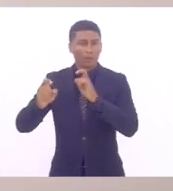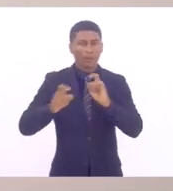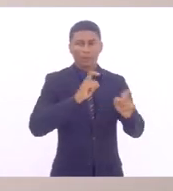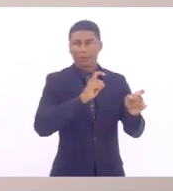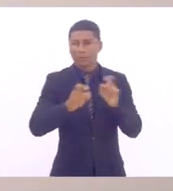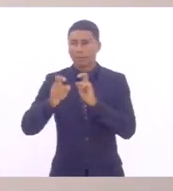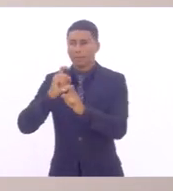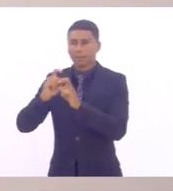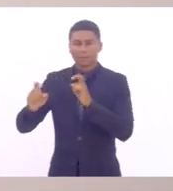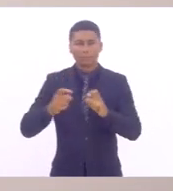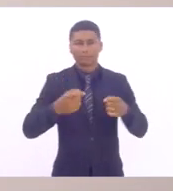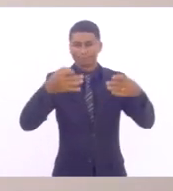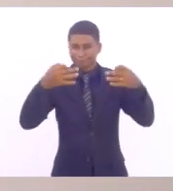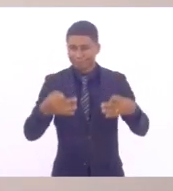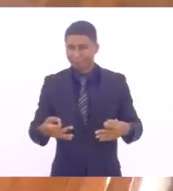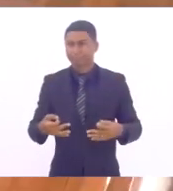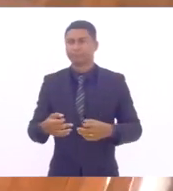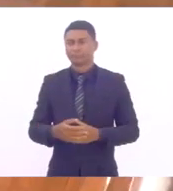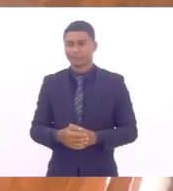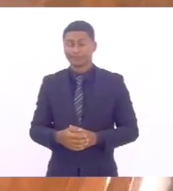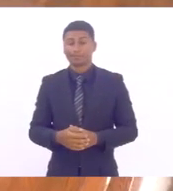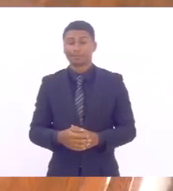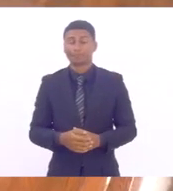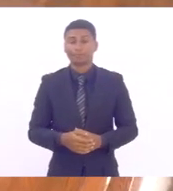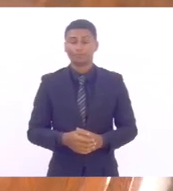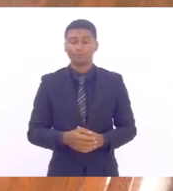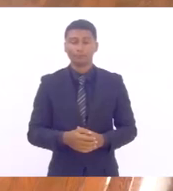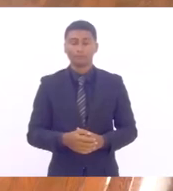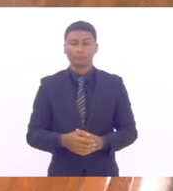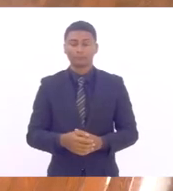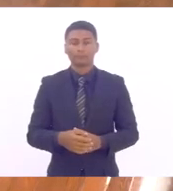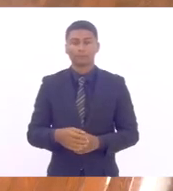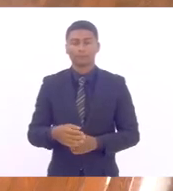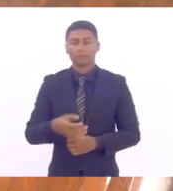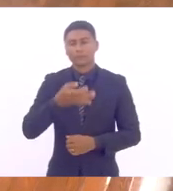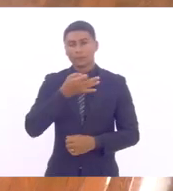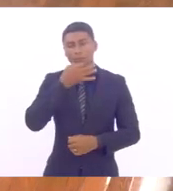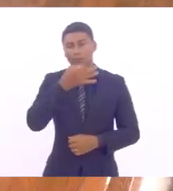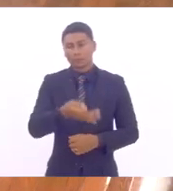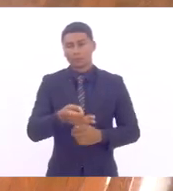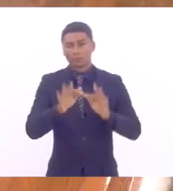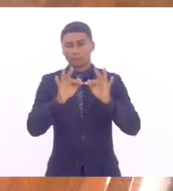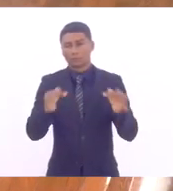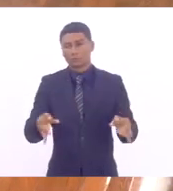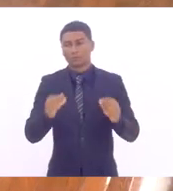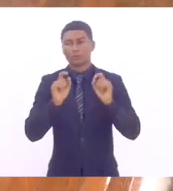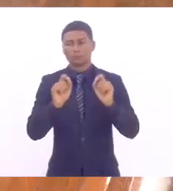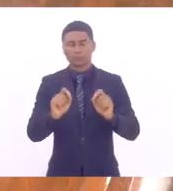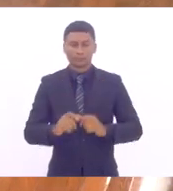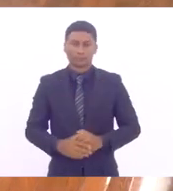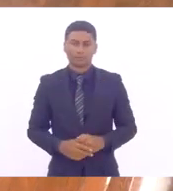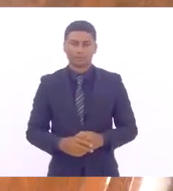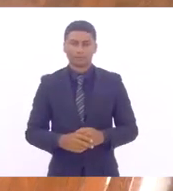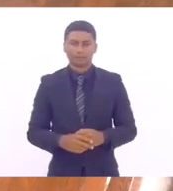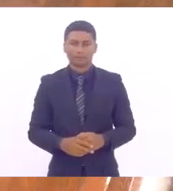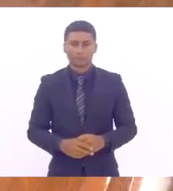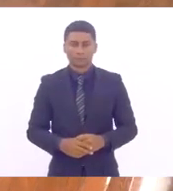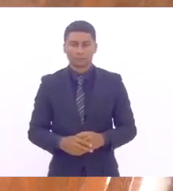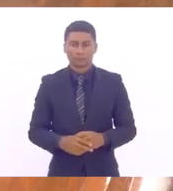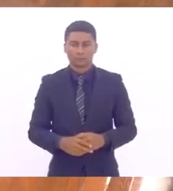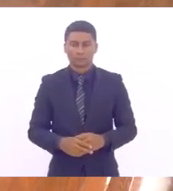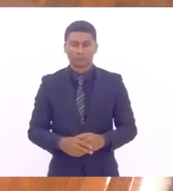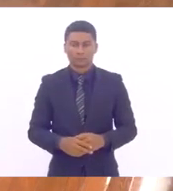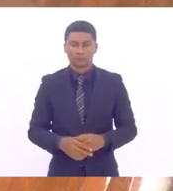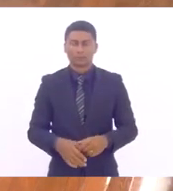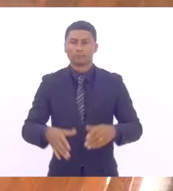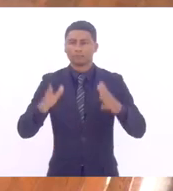com maestria. E gostaria só de deixar uma observação quanto à questão das, que acabou de ser dita